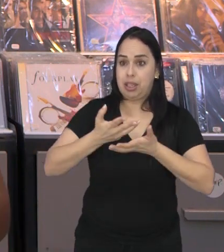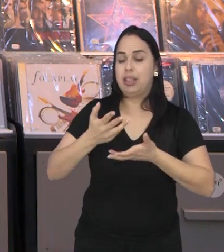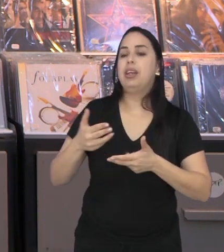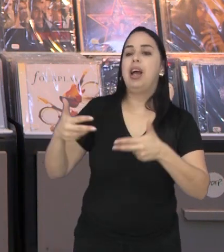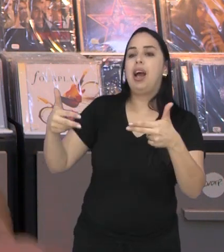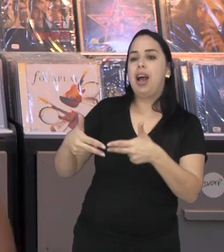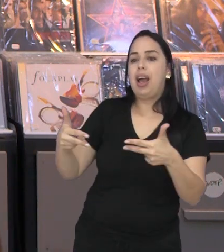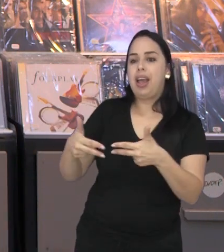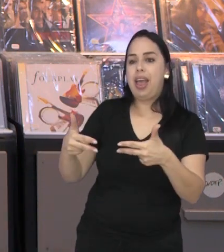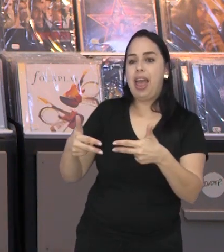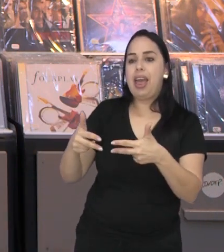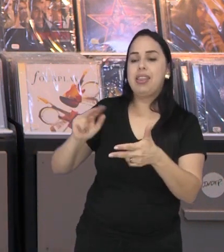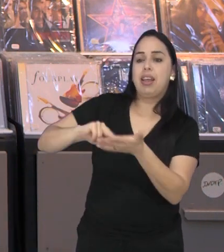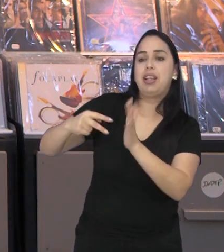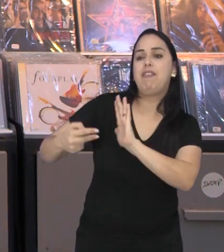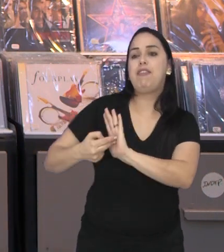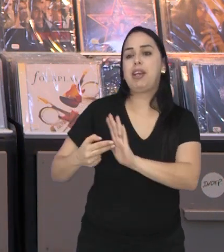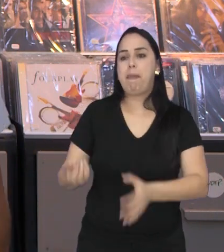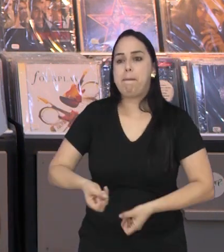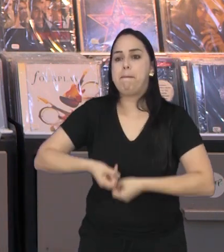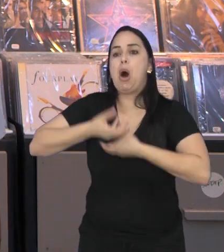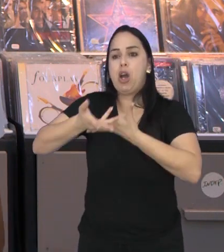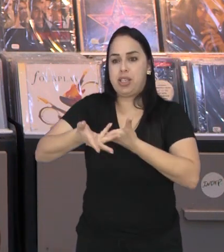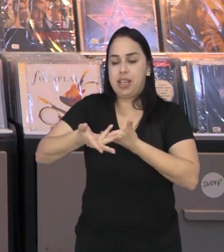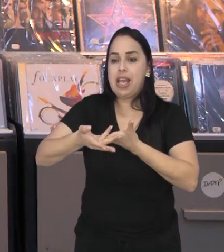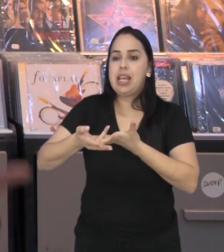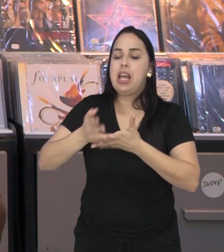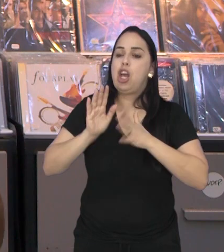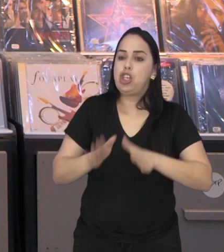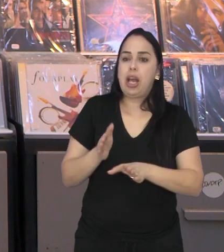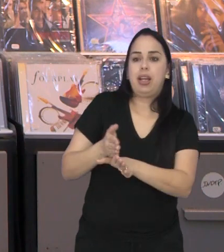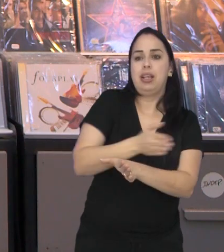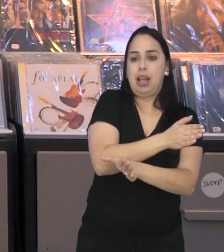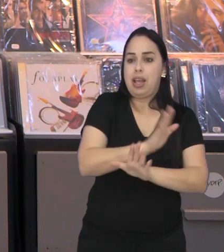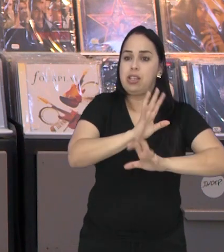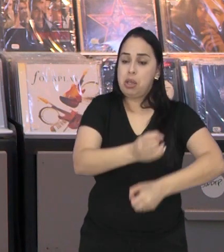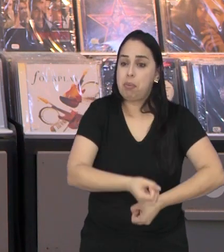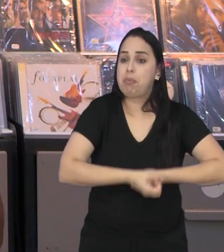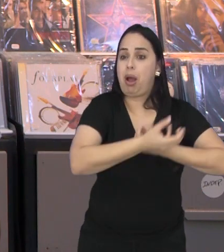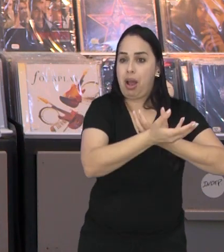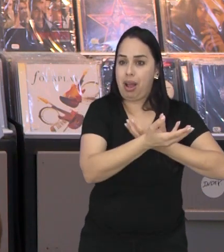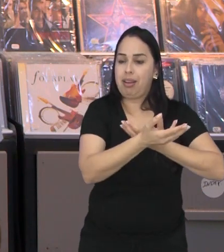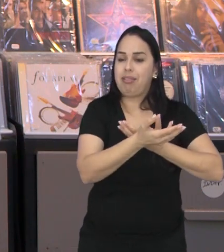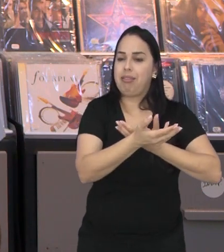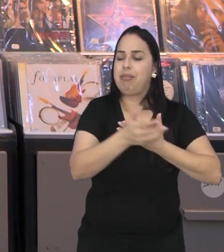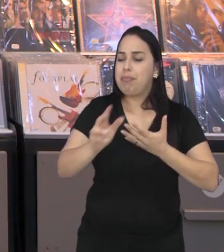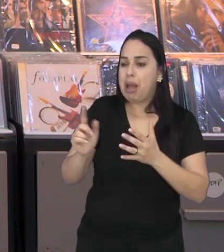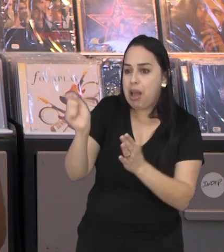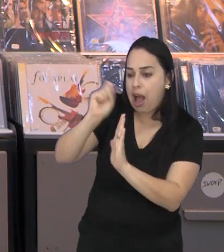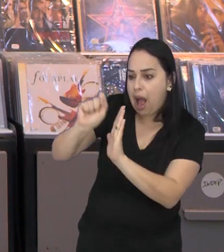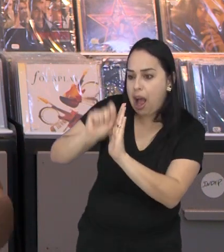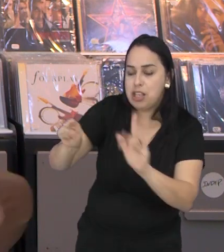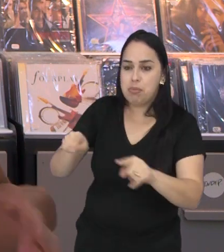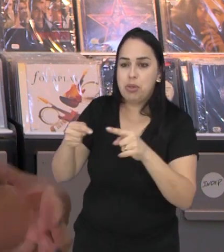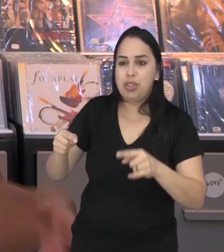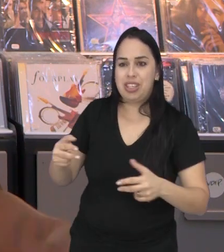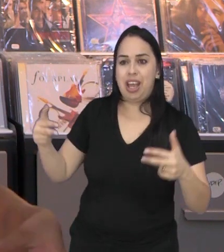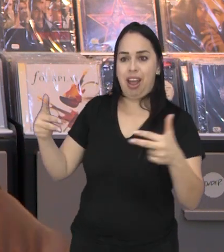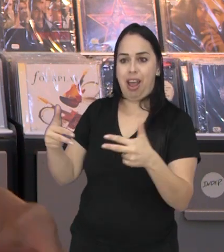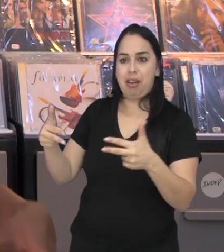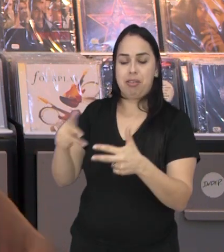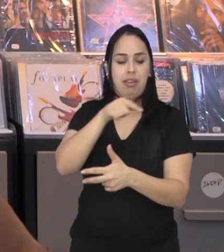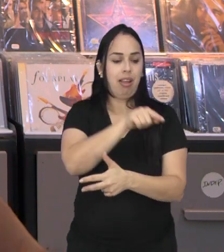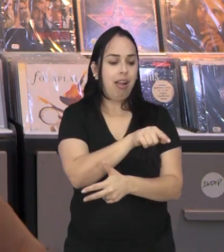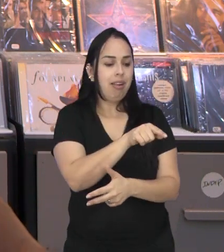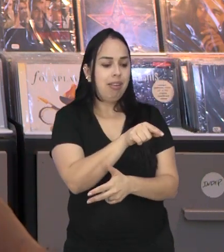sabe, é uma sigla de ritmo e poesia, né? Então eu já fazia muita coisa, tanto que minhas primeiras composições de rap, eu peguei essas